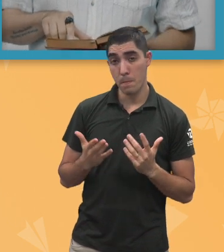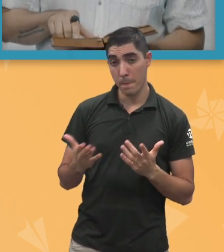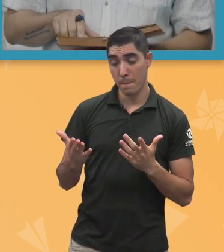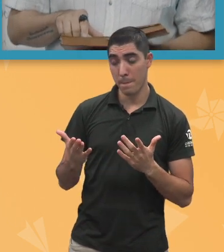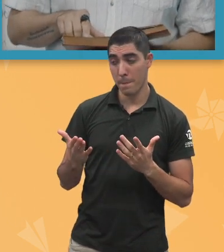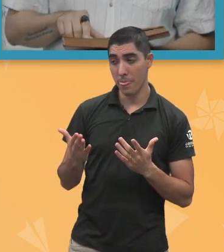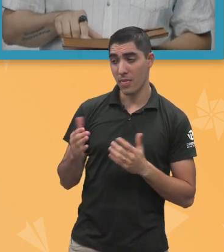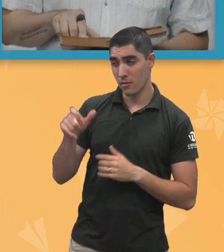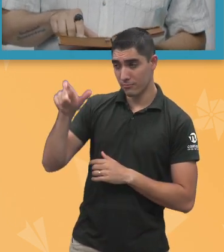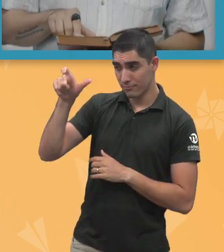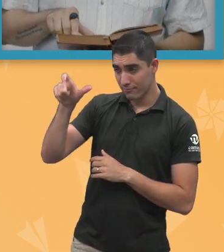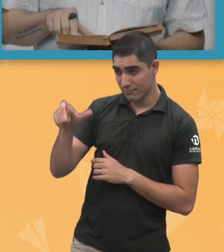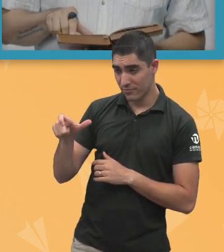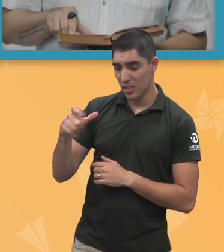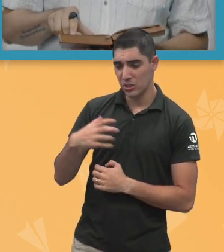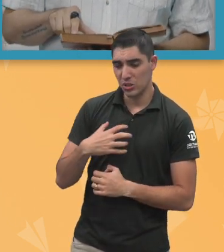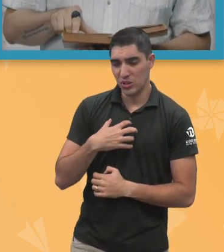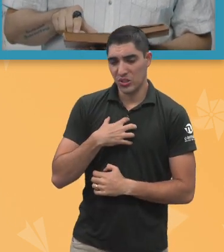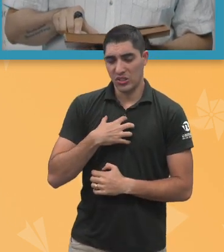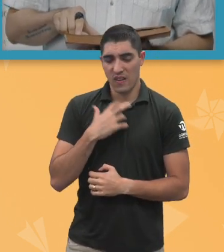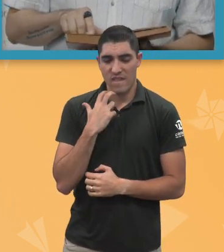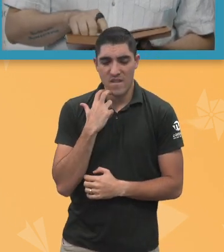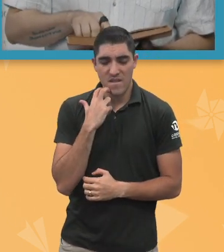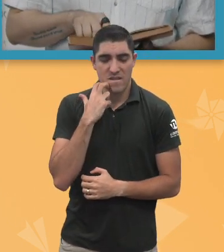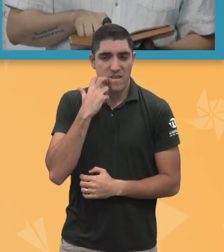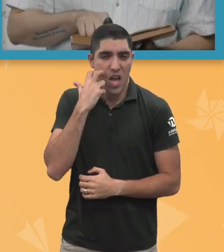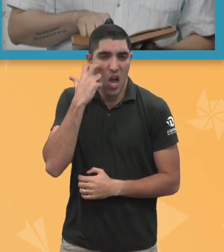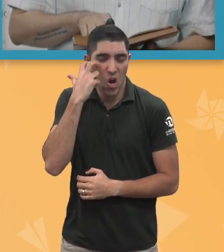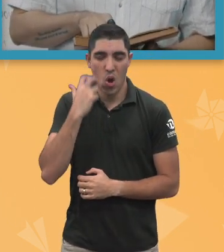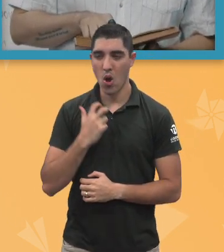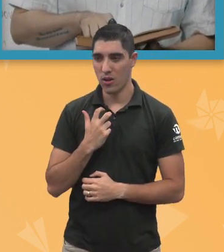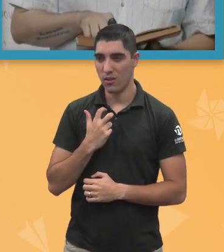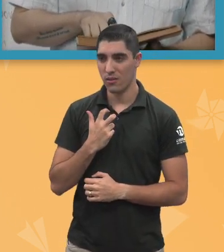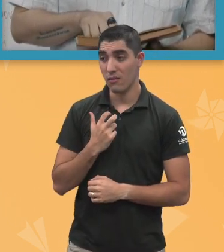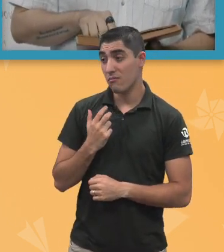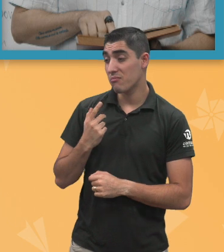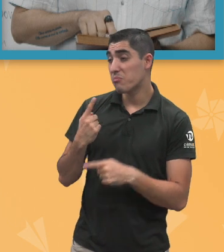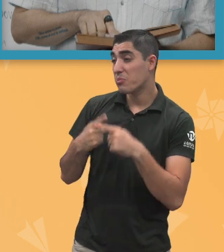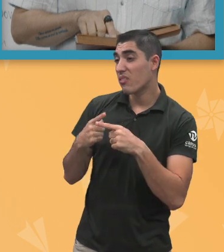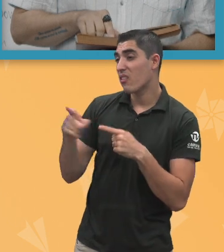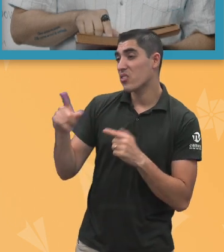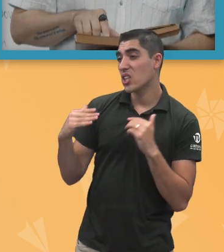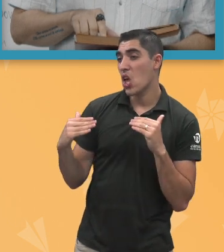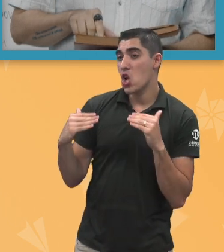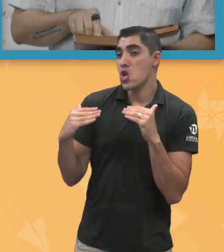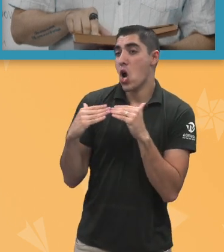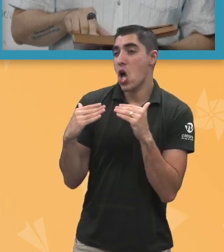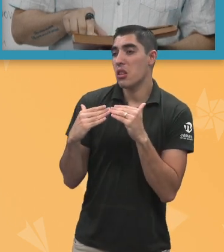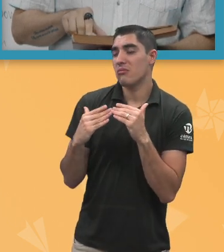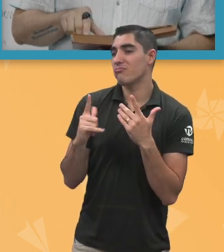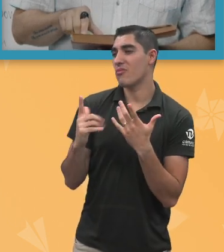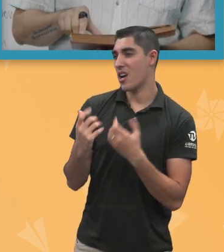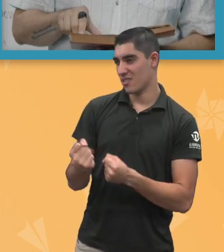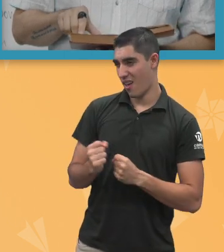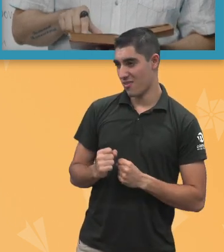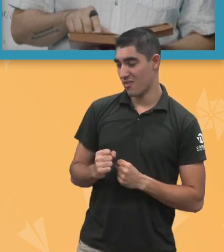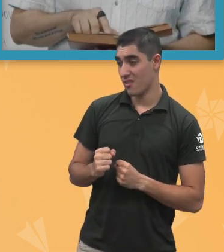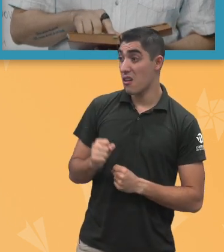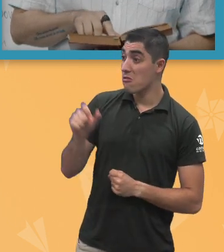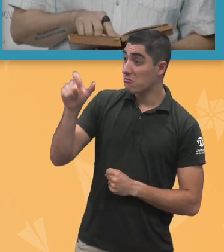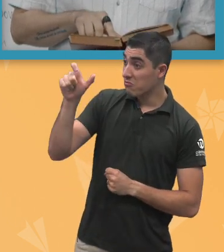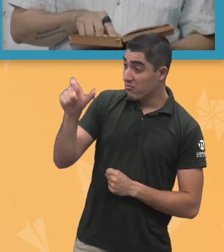para a vergonha do Senhor poder-se-ia concordar com isto, pois assim é que o Senhor vem recompensando